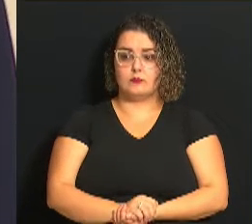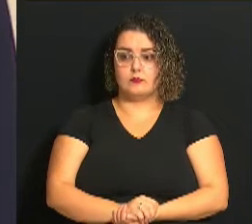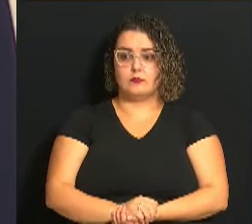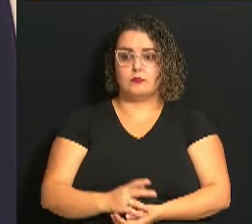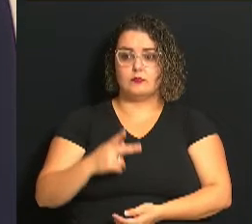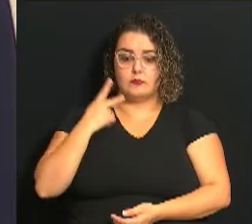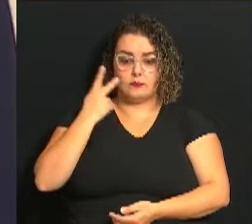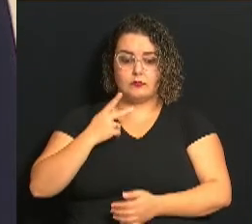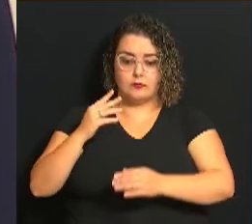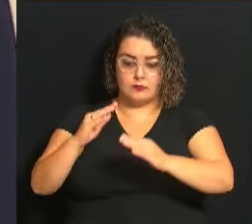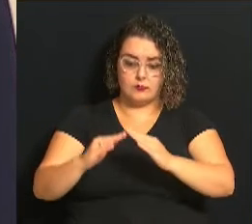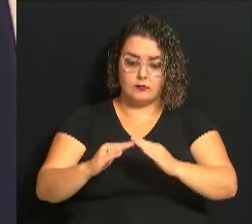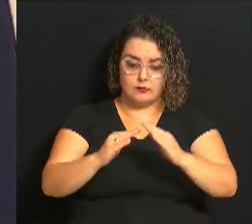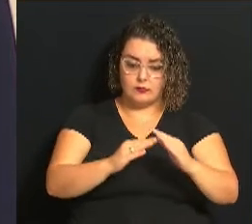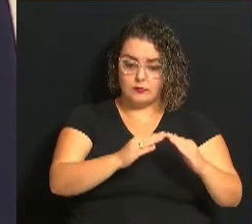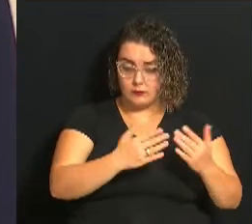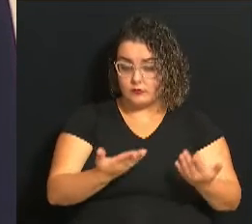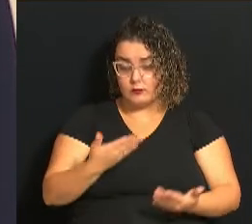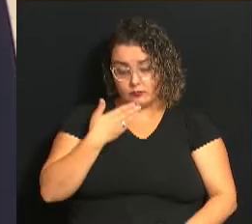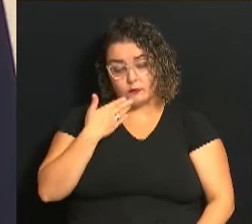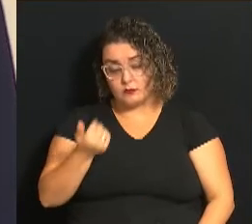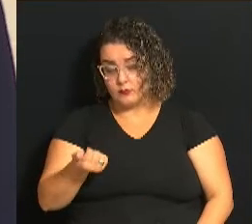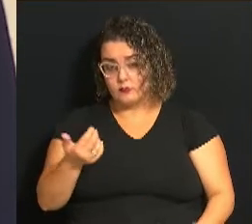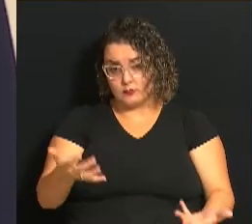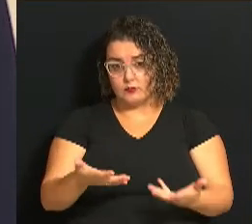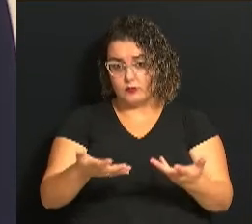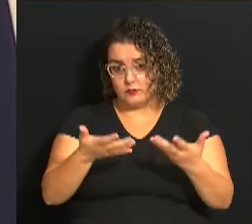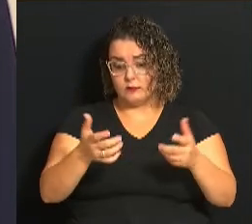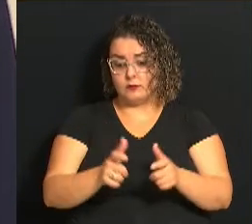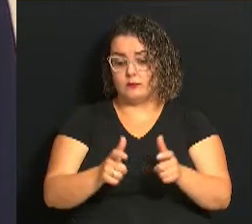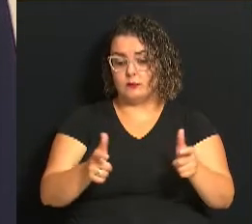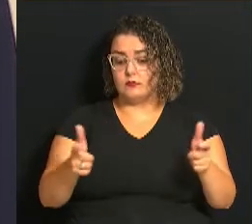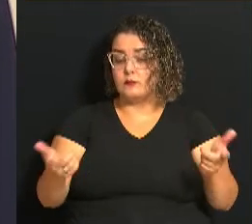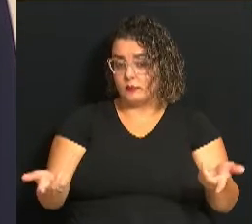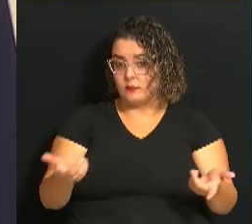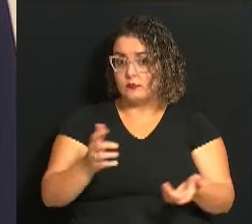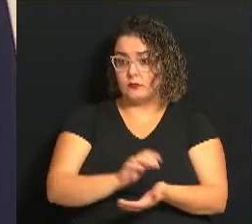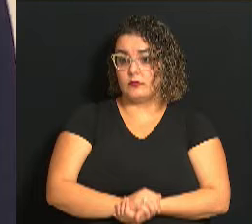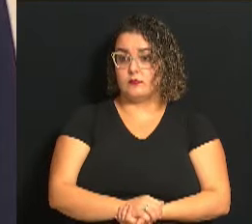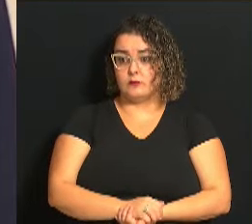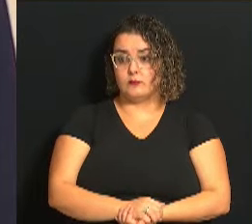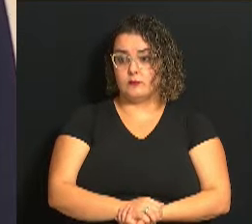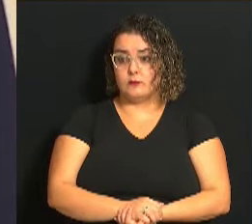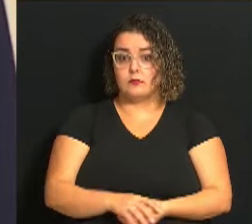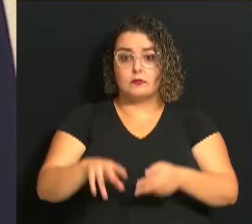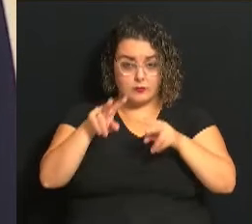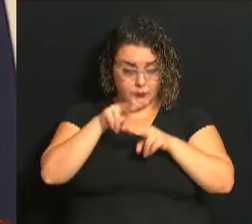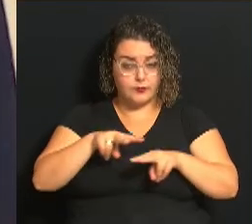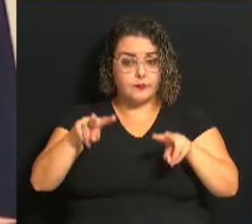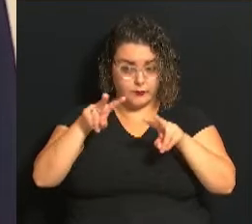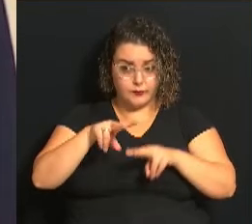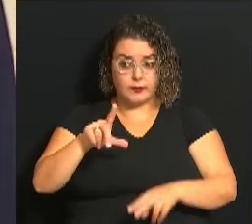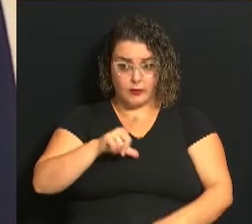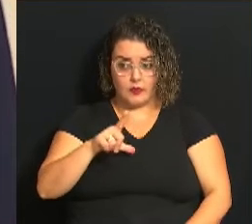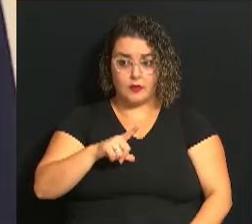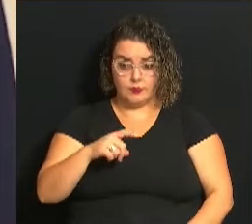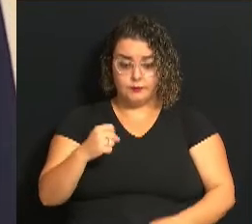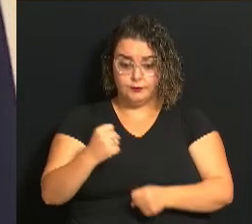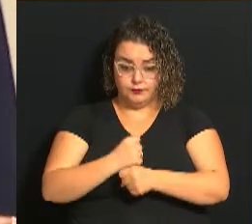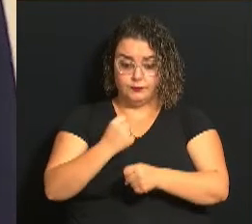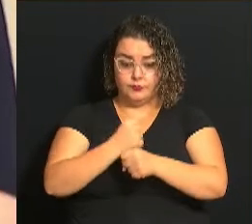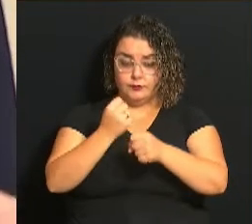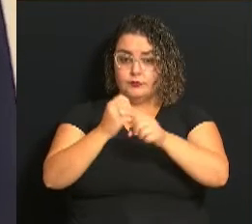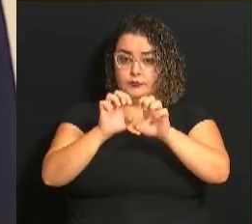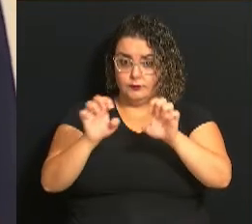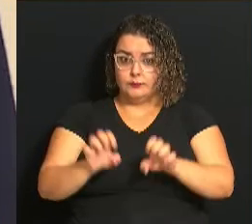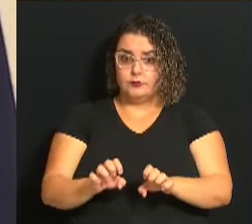habitacional. Então, é importante que eu vejo, a partir do momento que a gente tenha essas obras estruturantes, a gente